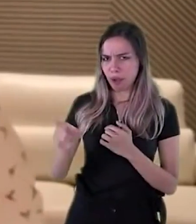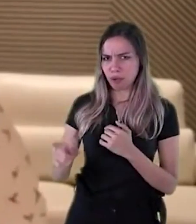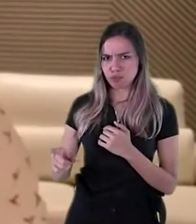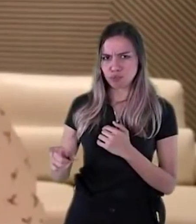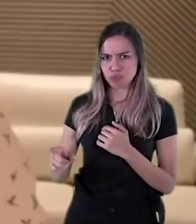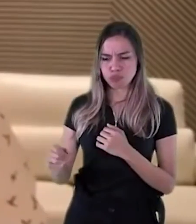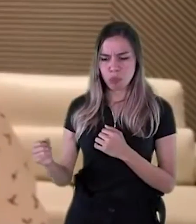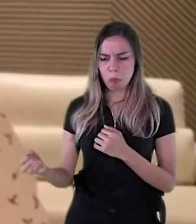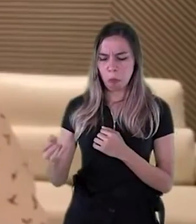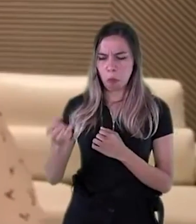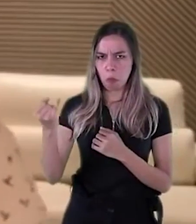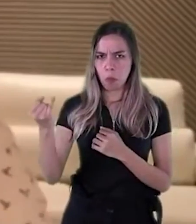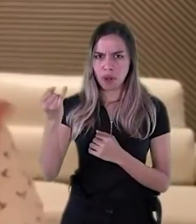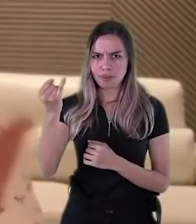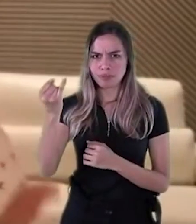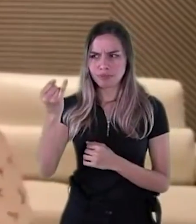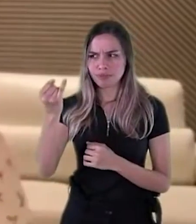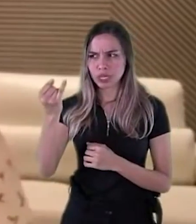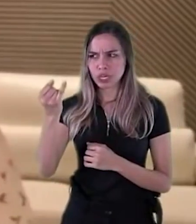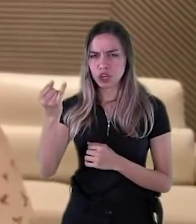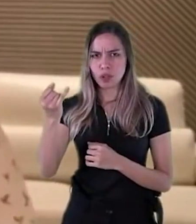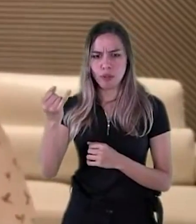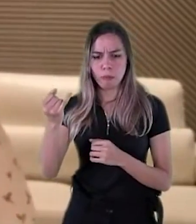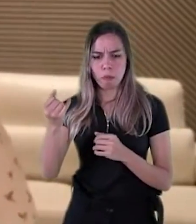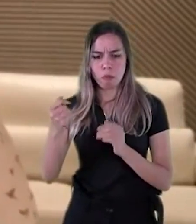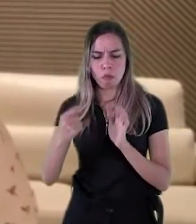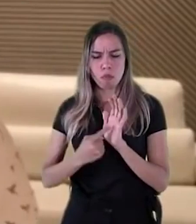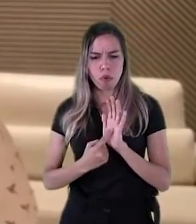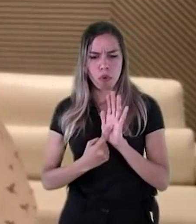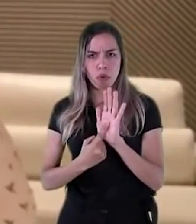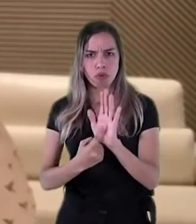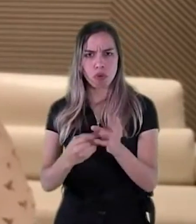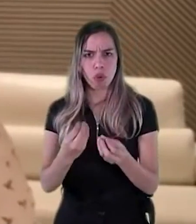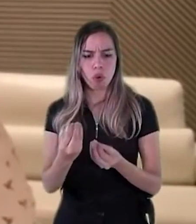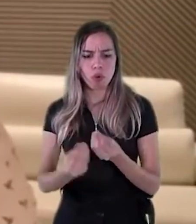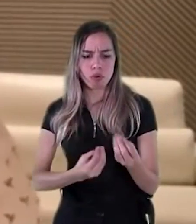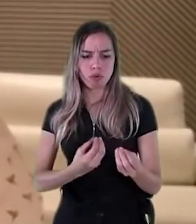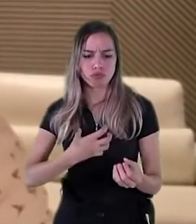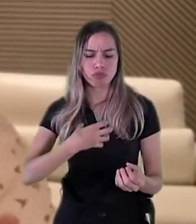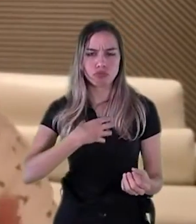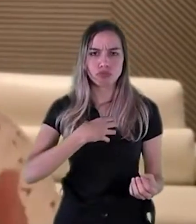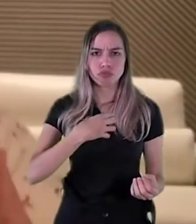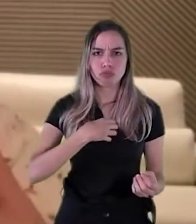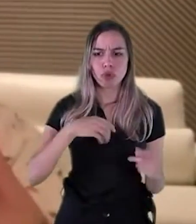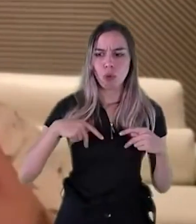vista humano, que provou os sentimentos humanos com